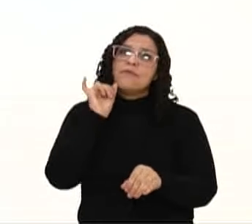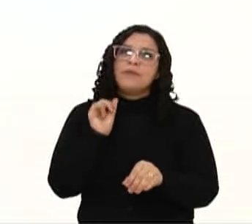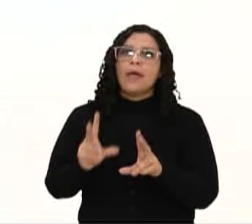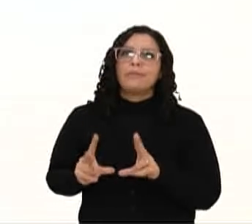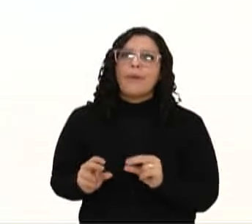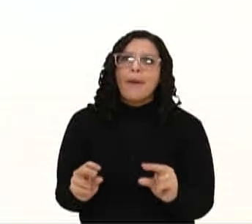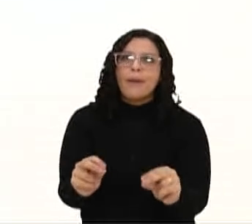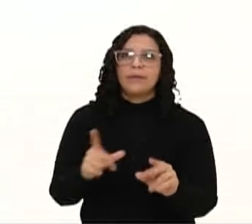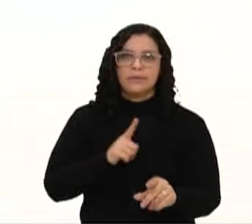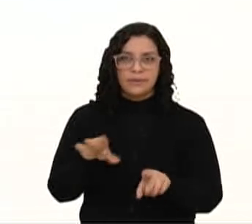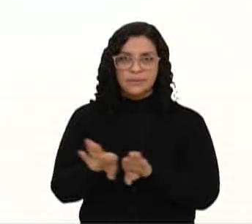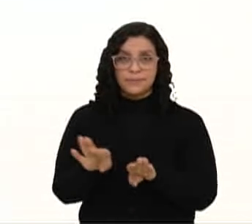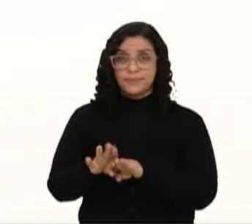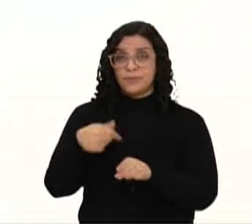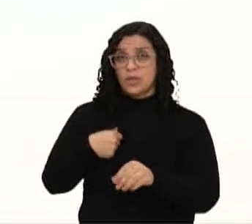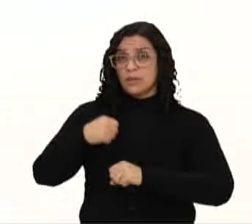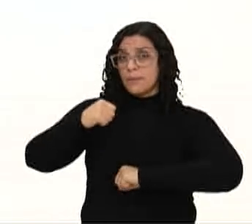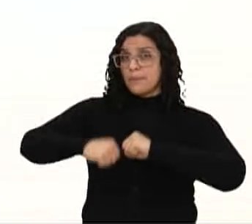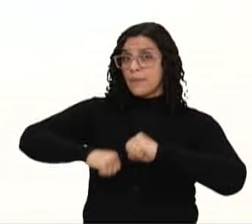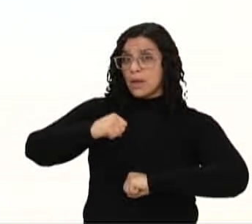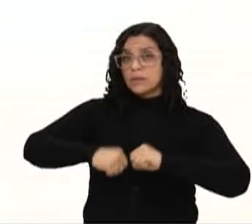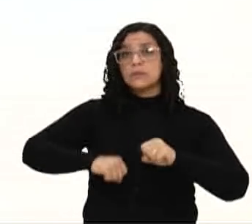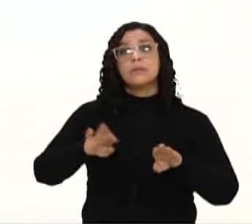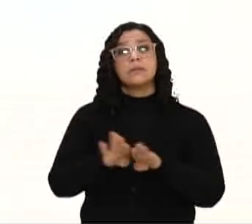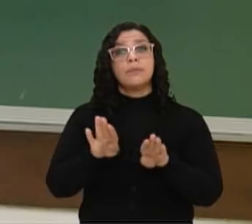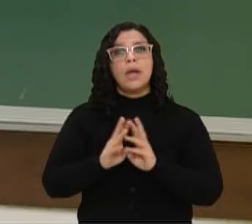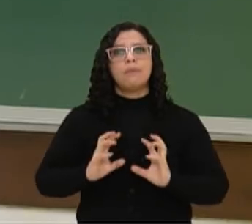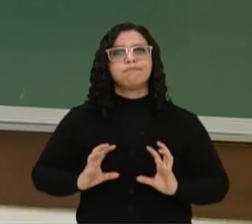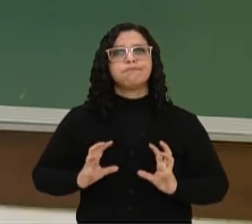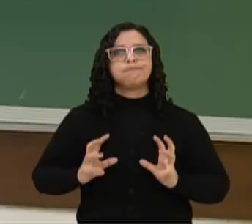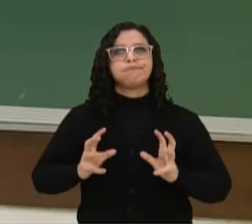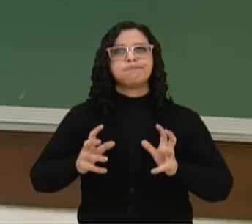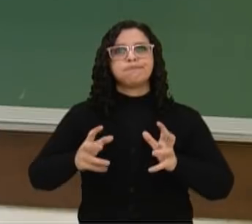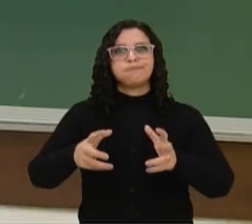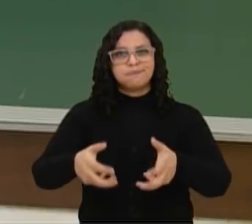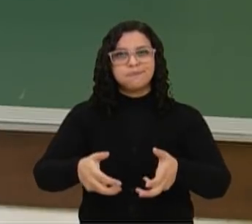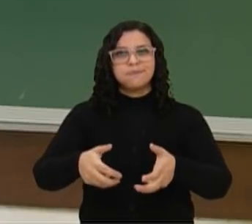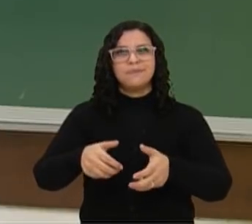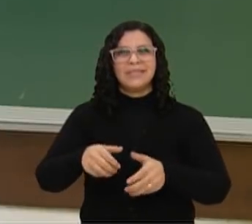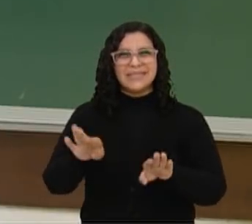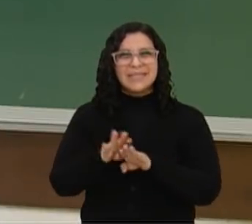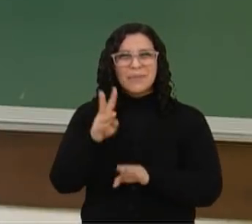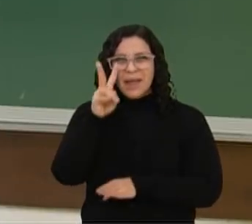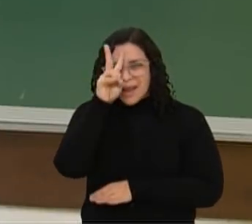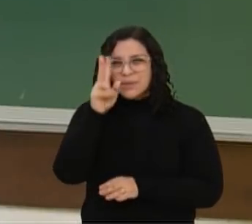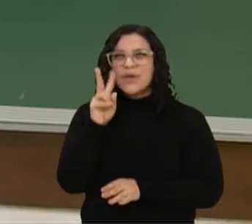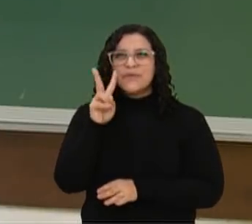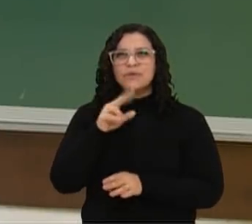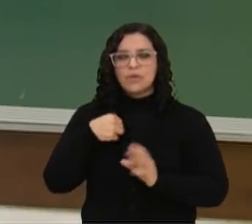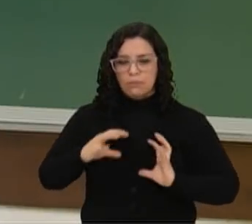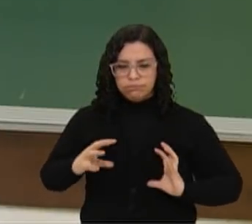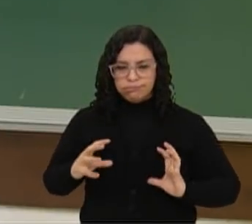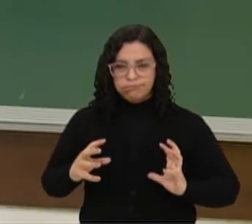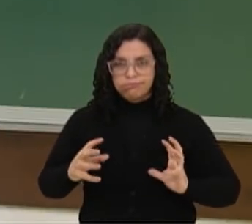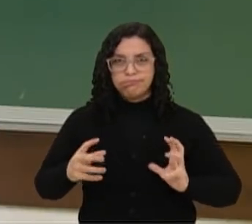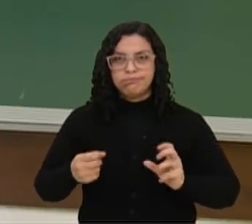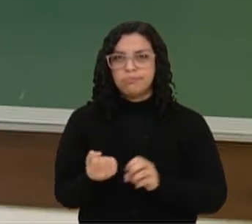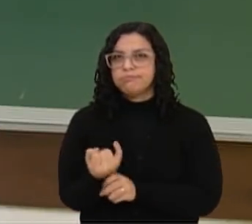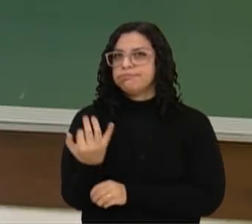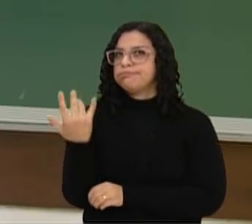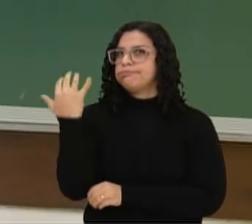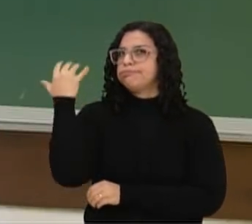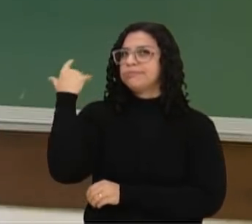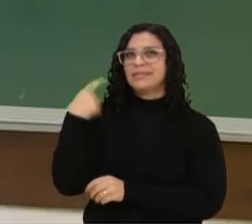expansão, a pesquisa e a produção de máquinas agrícolas. Aqui, pessoal, é bem interessante porque nós trabalhamos com a ideia da